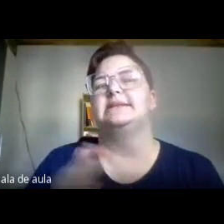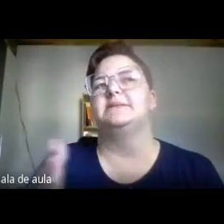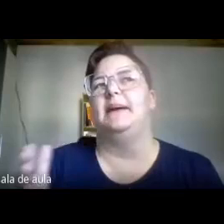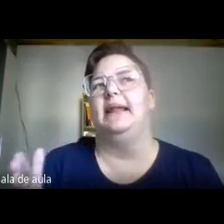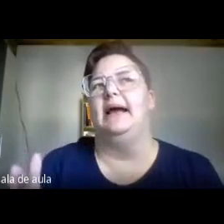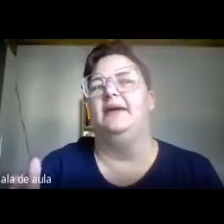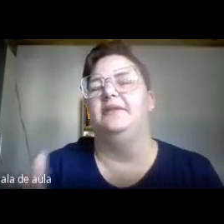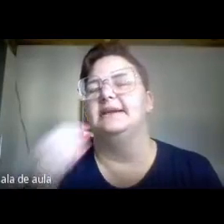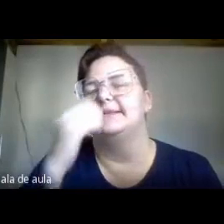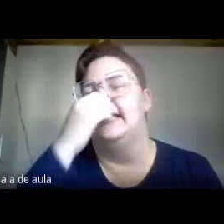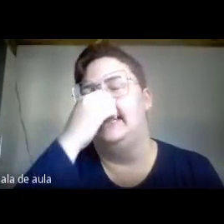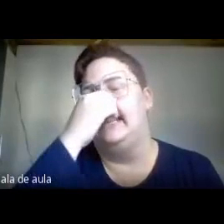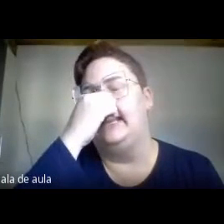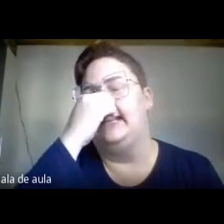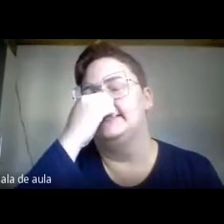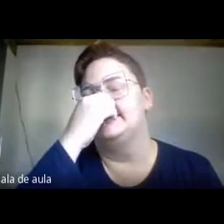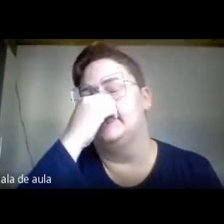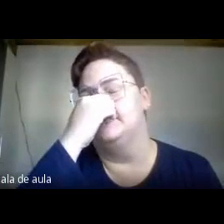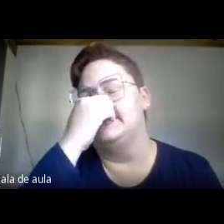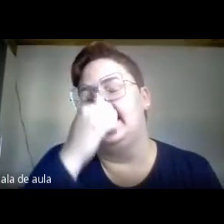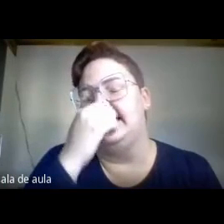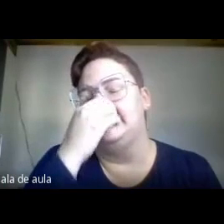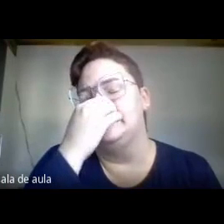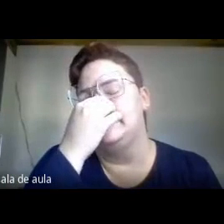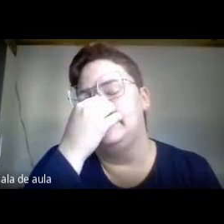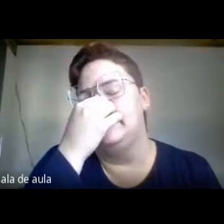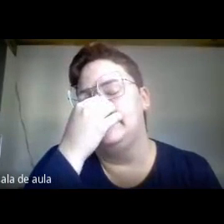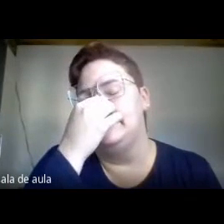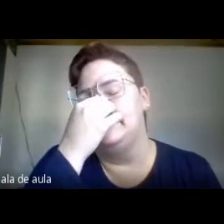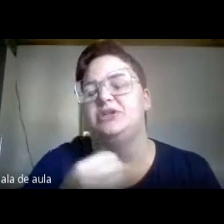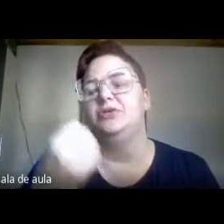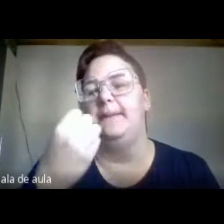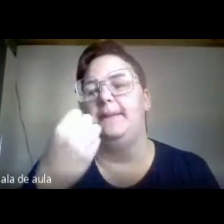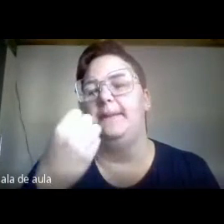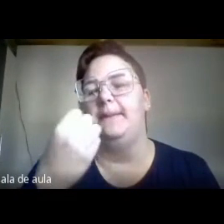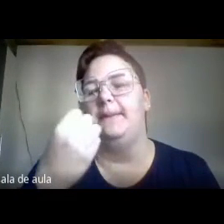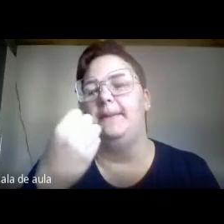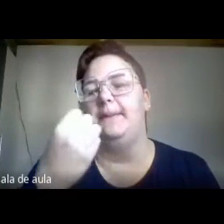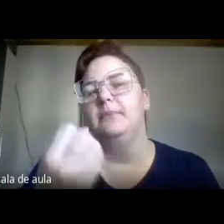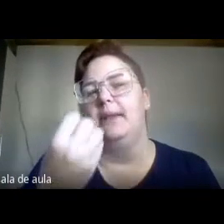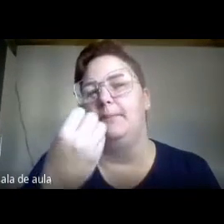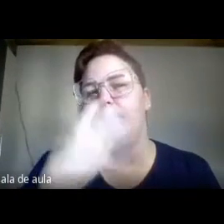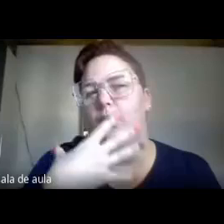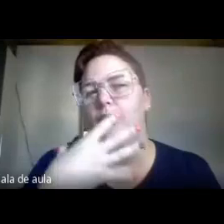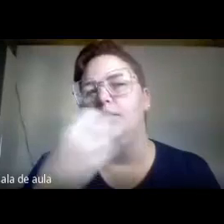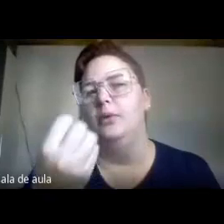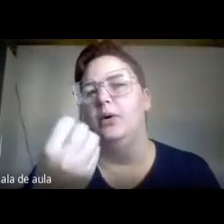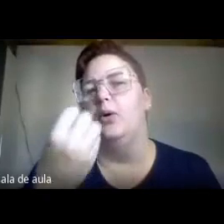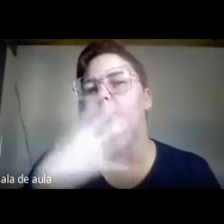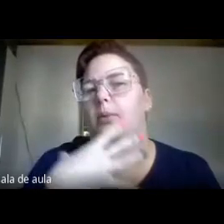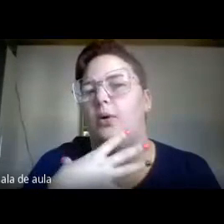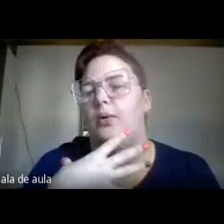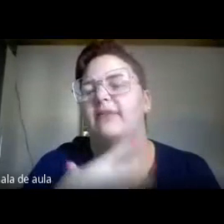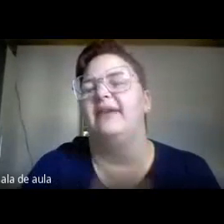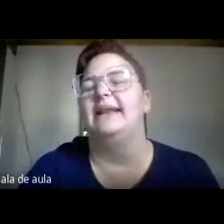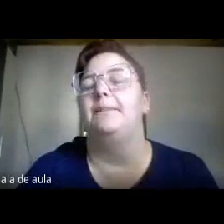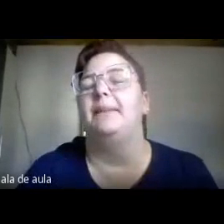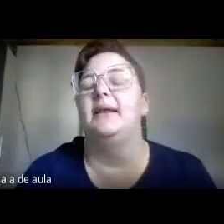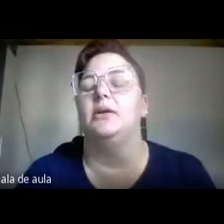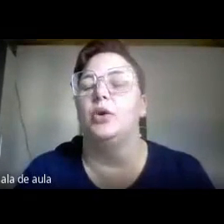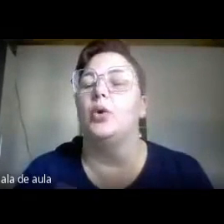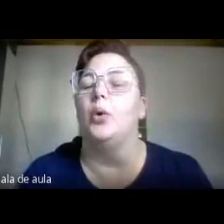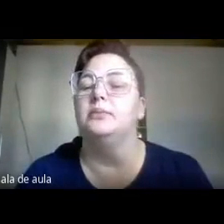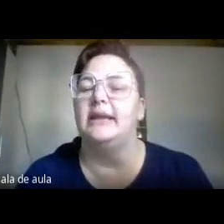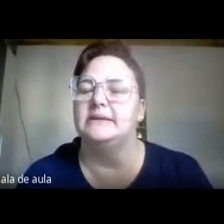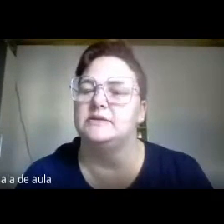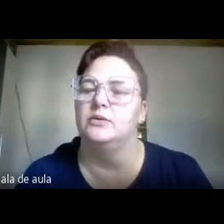todas essas palavras, elas são usadas nesse sentido de bem, de bom ou boa, vai